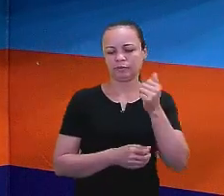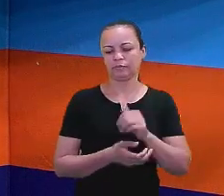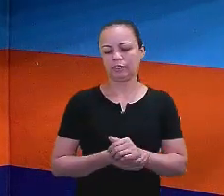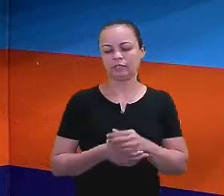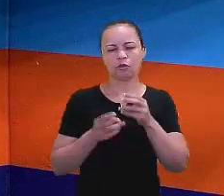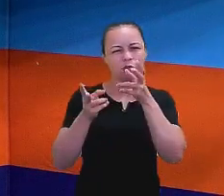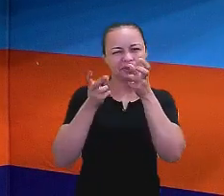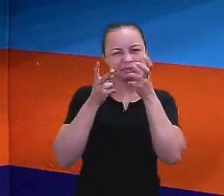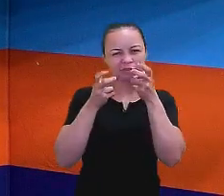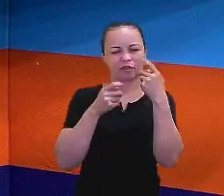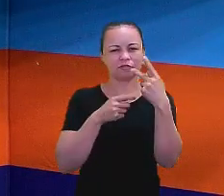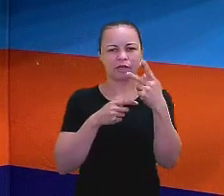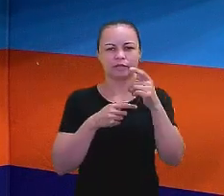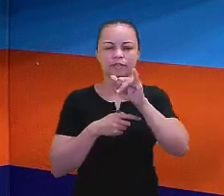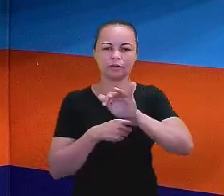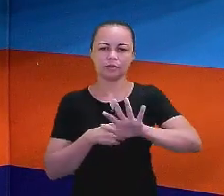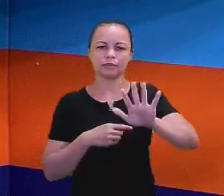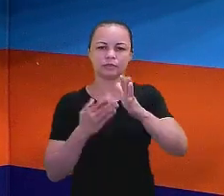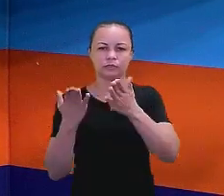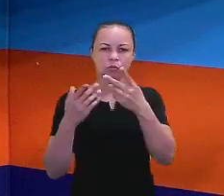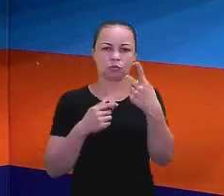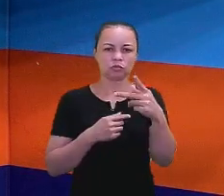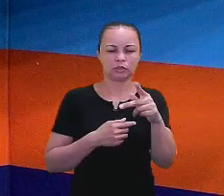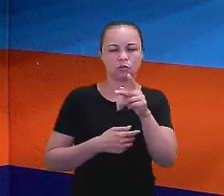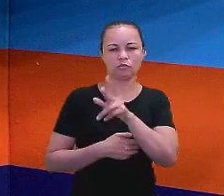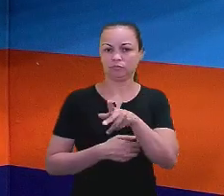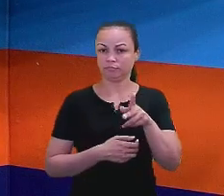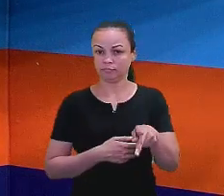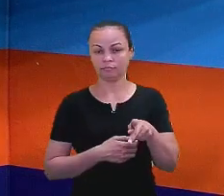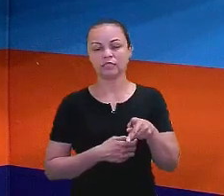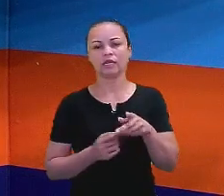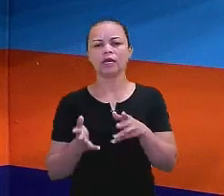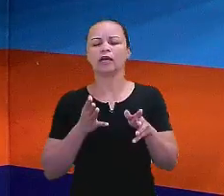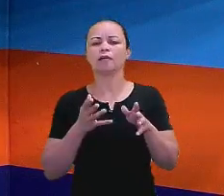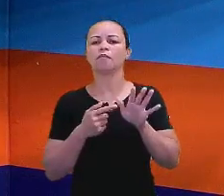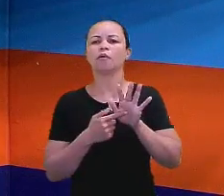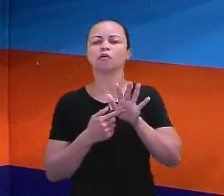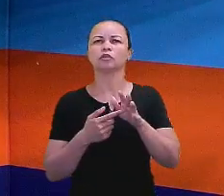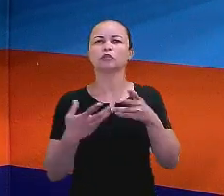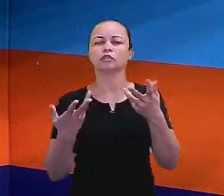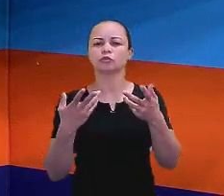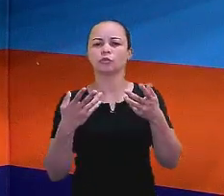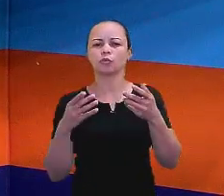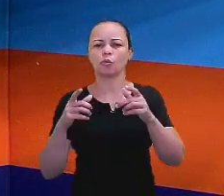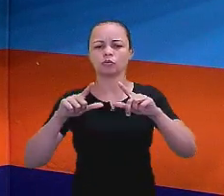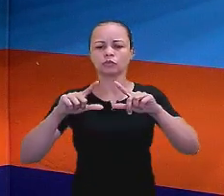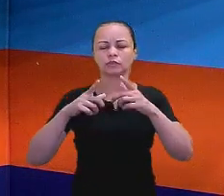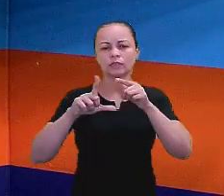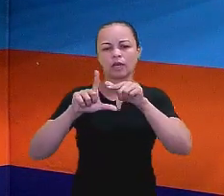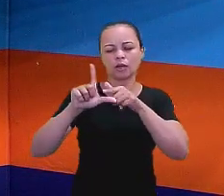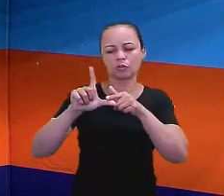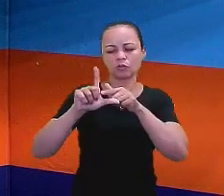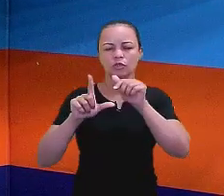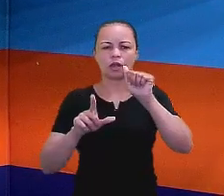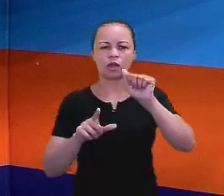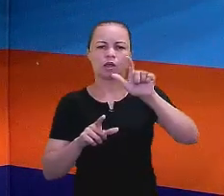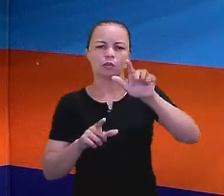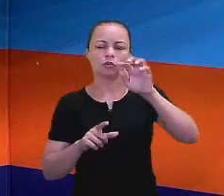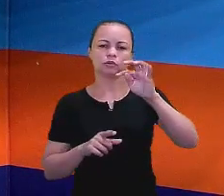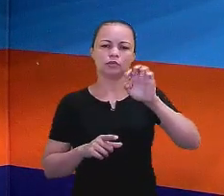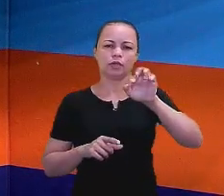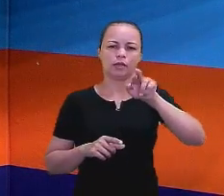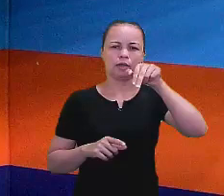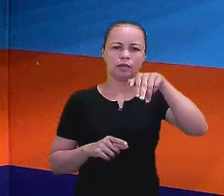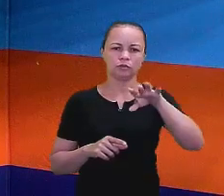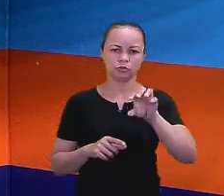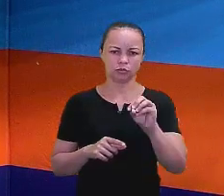essa representação aqui com o teu professor, trazendo aquela relação de ângulos alternos internos, né,